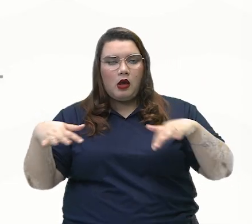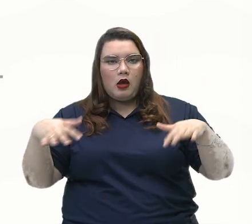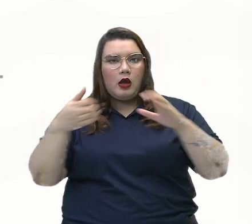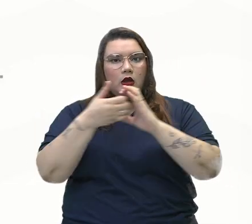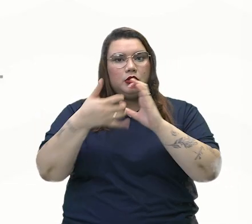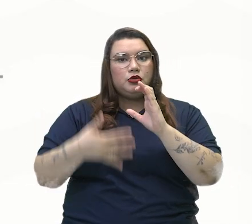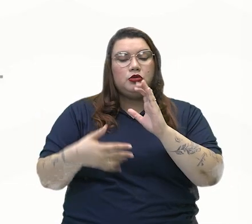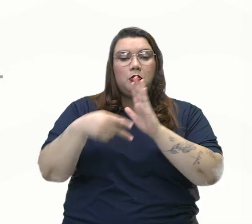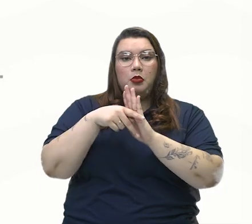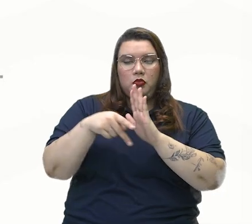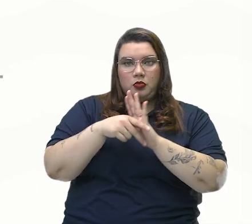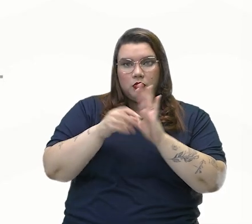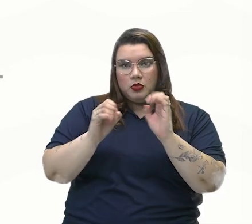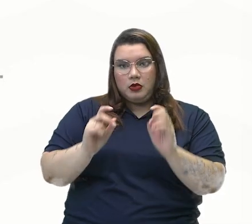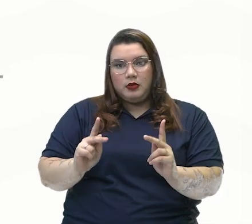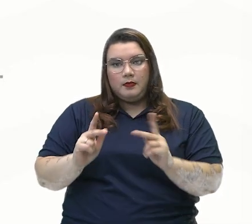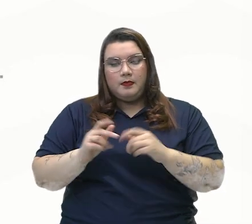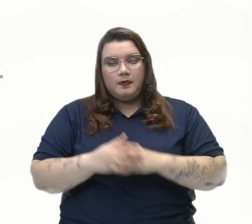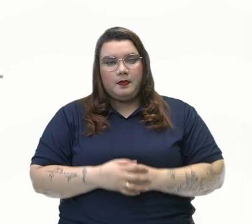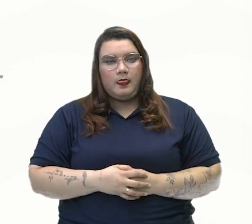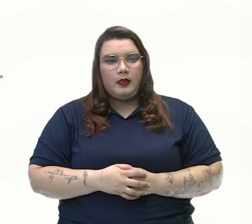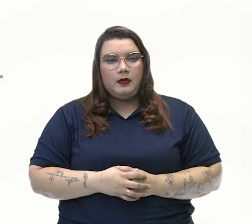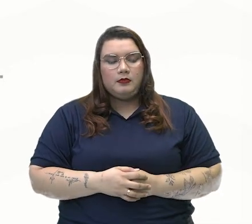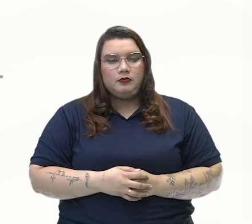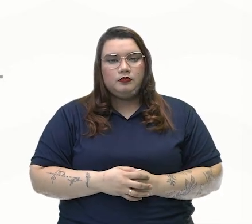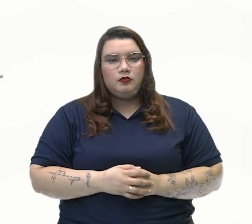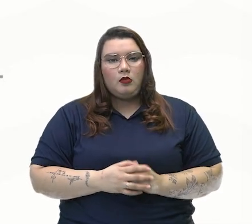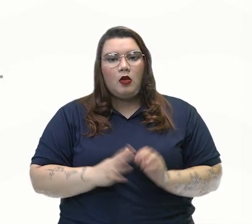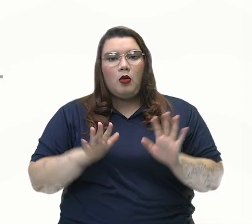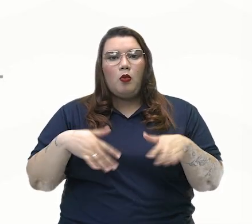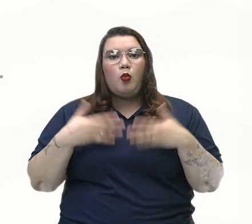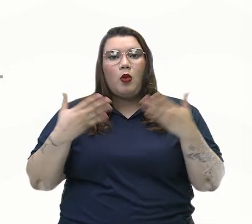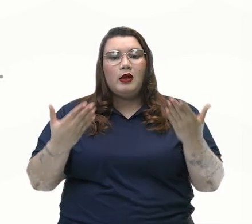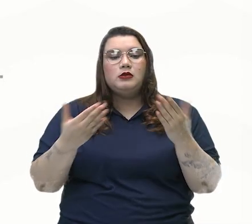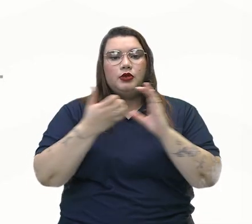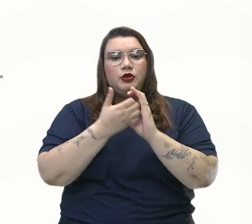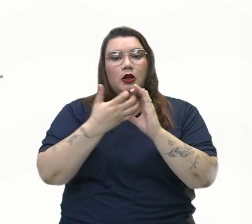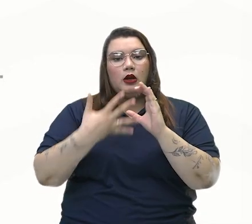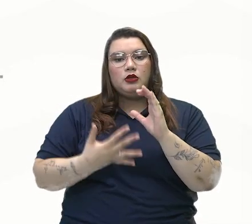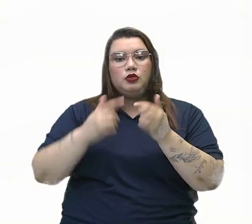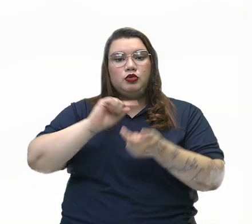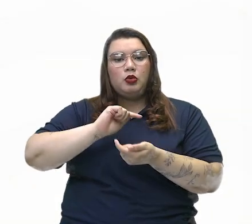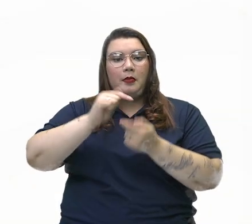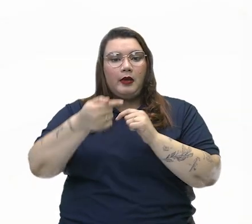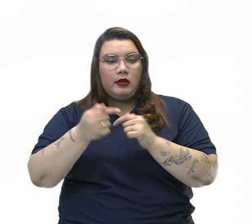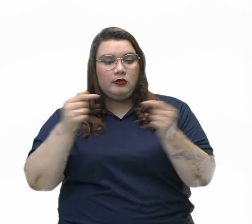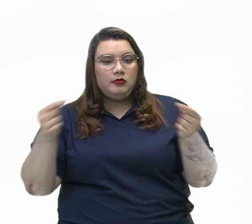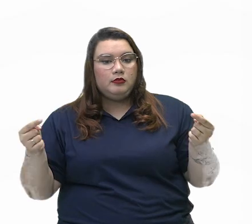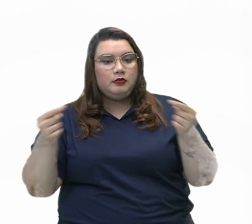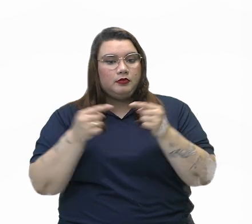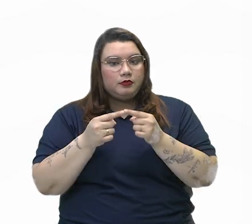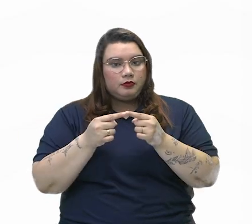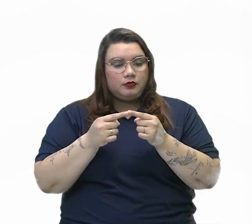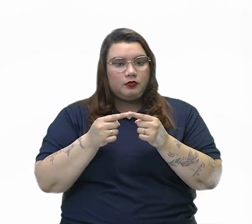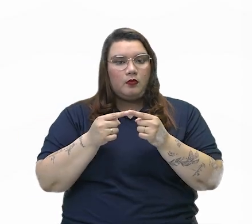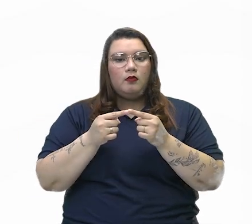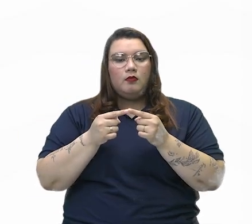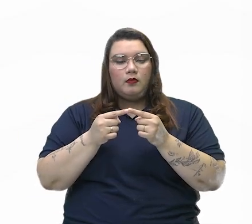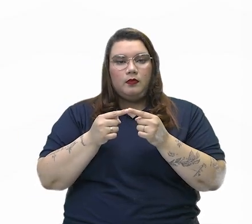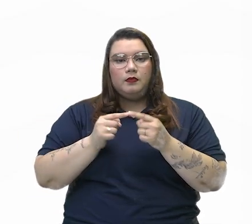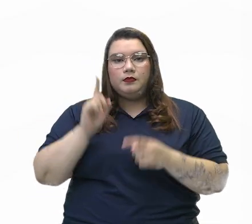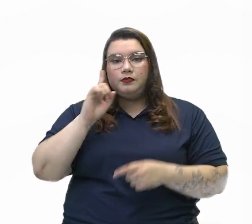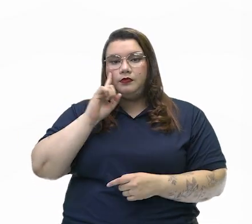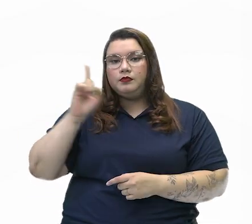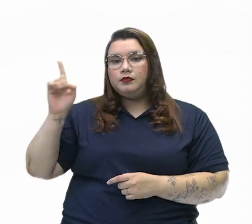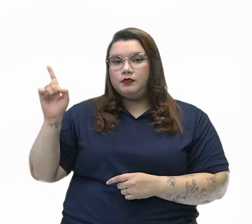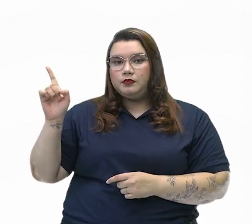de refração da lente. A lente tem seus elementos geométricos, tá certo? Então,